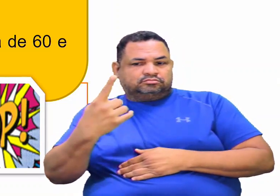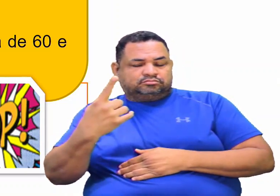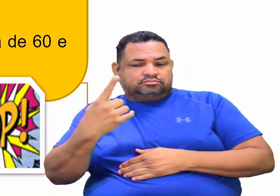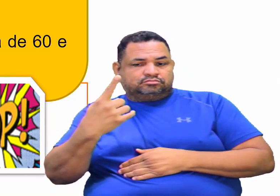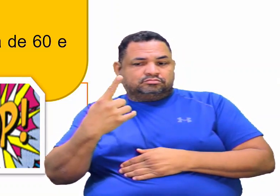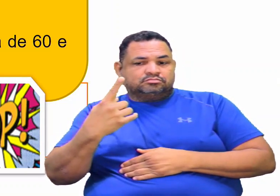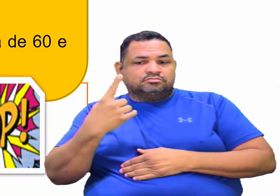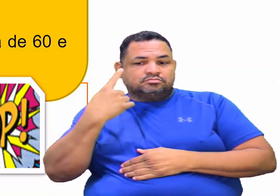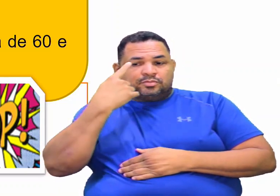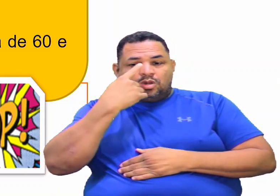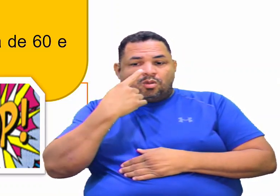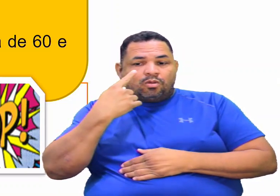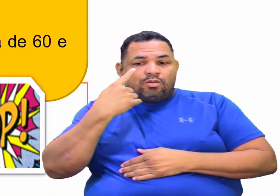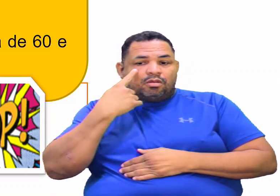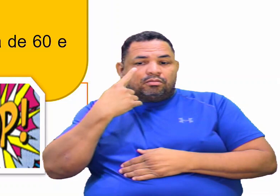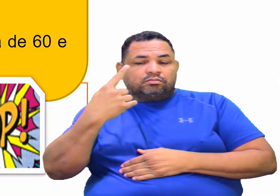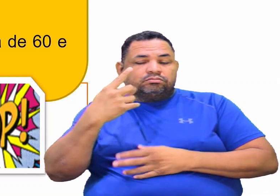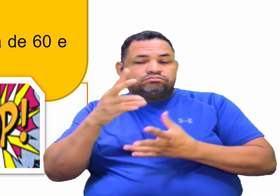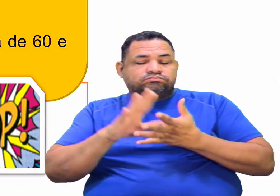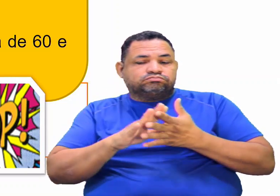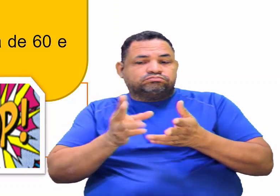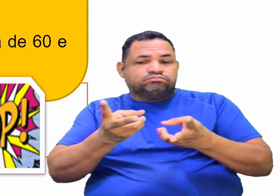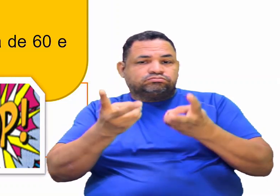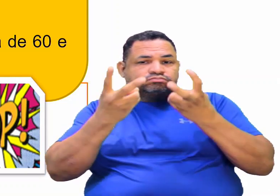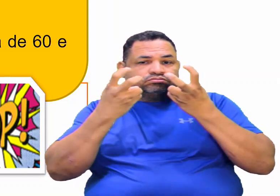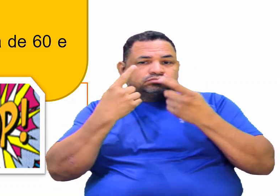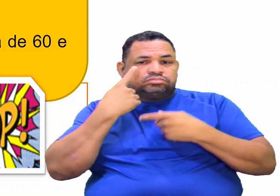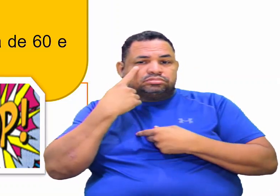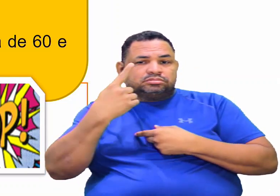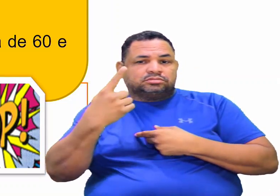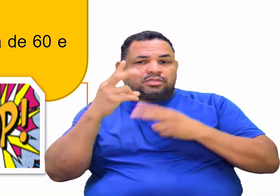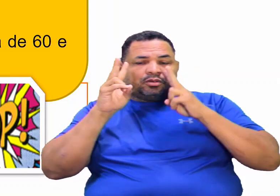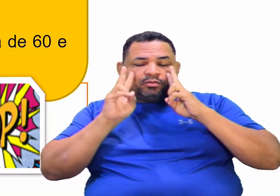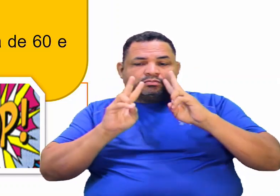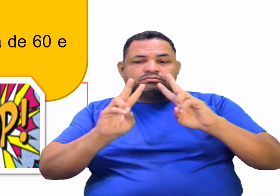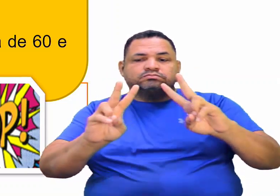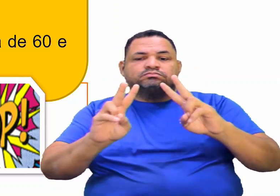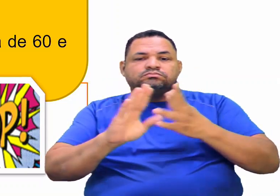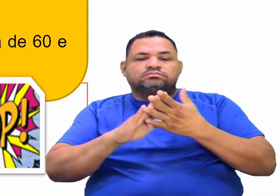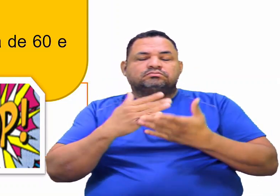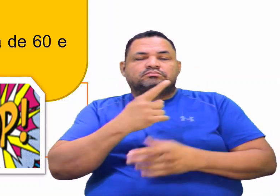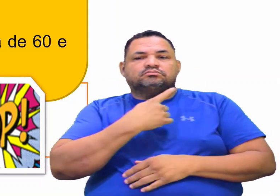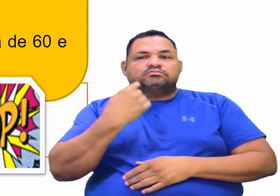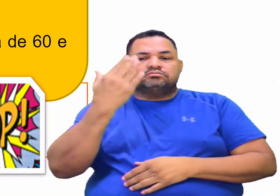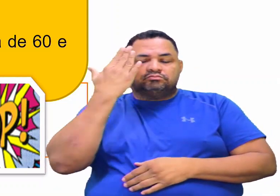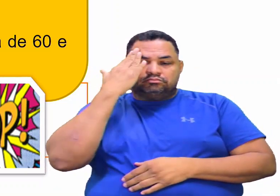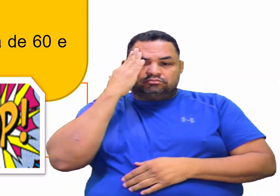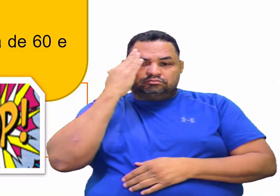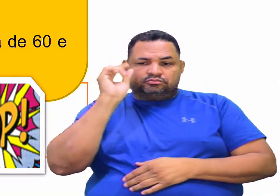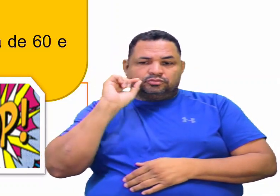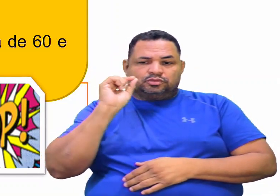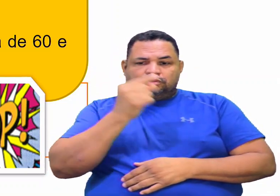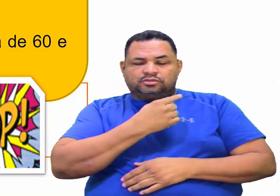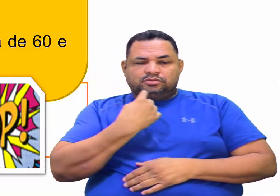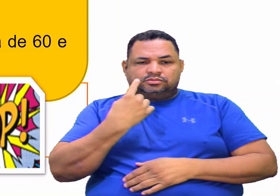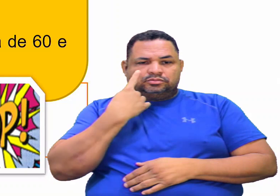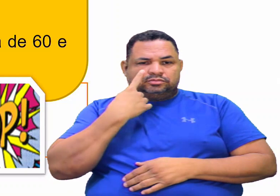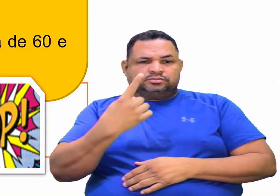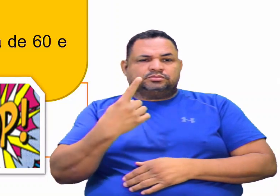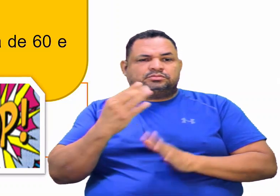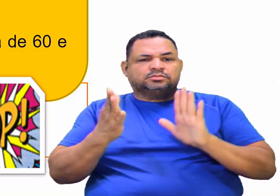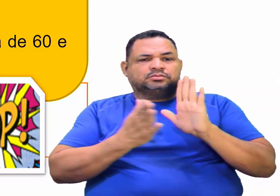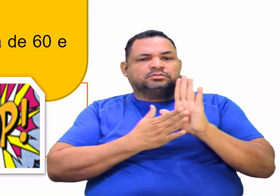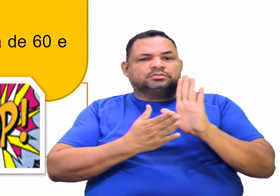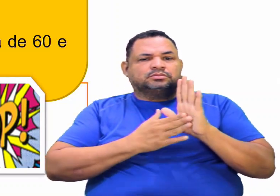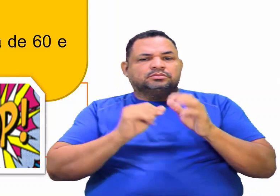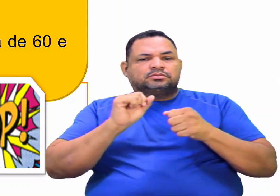arte que mexe com o nosso olhar, com o nosso entendimento através do que a gente vê, né? Então, ela